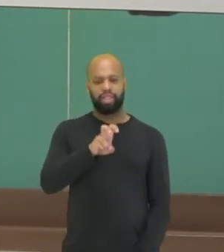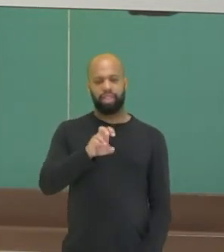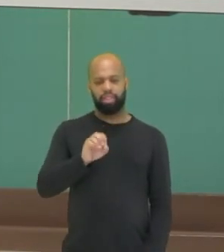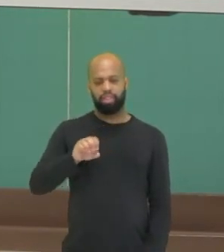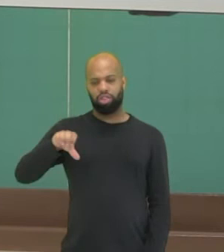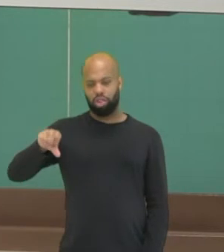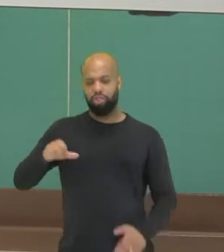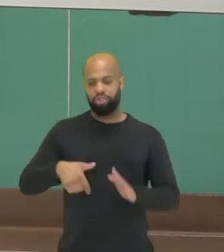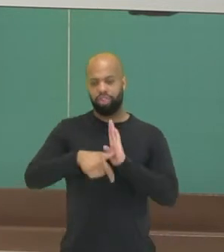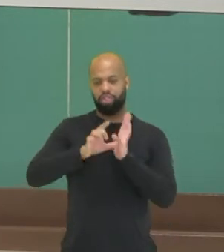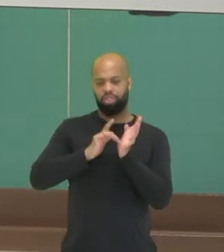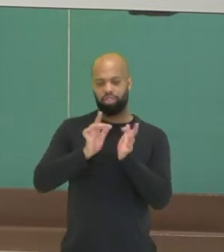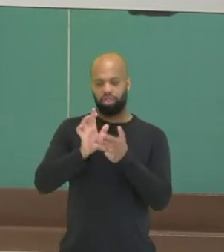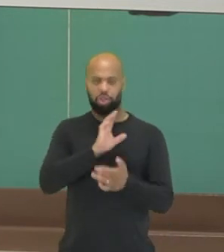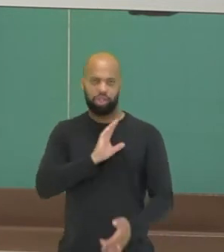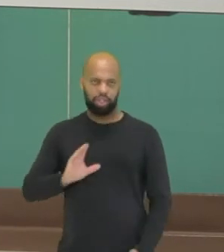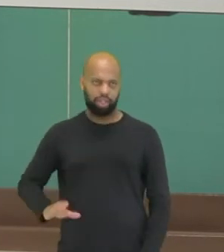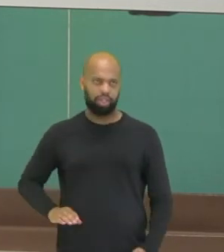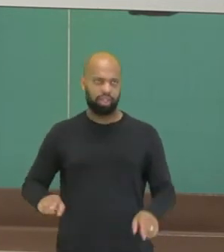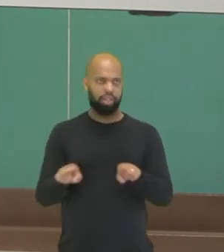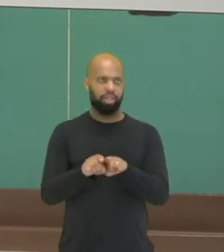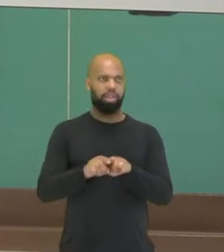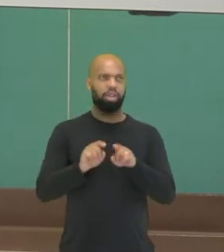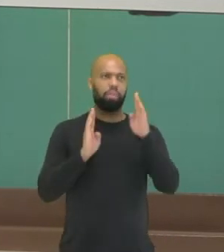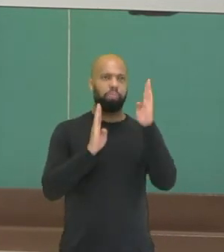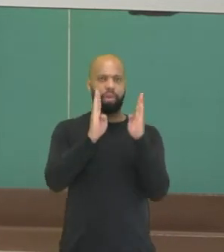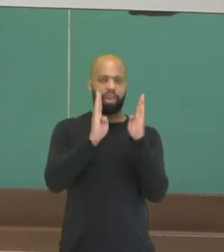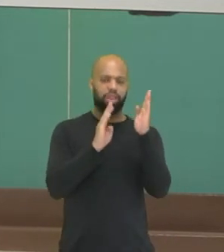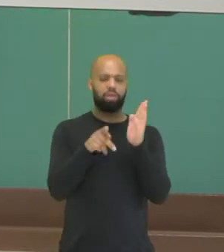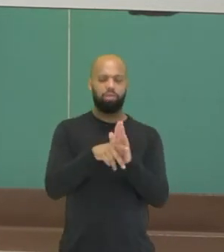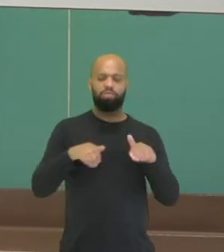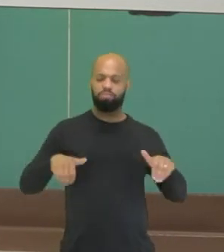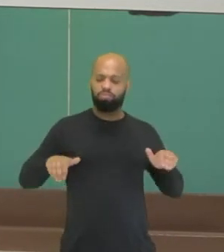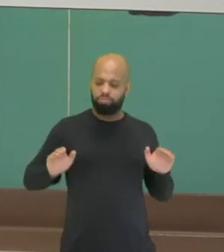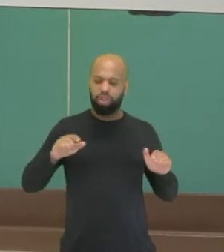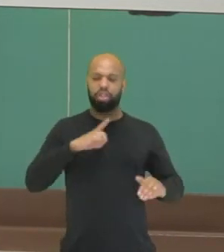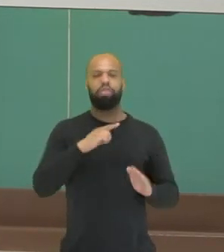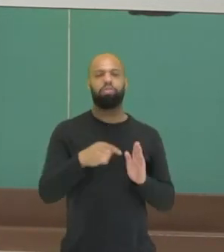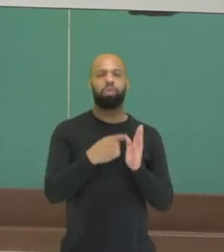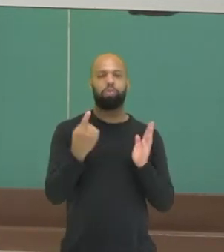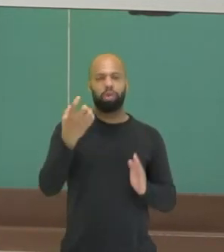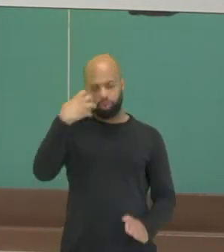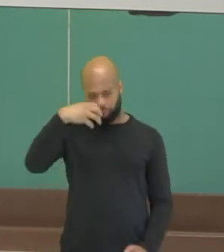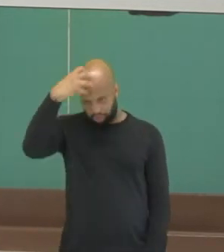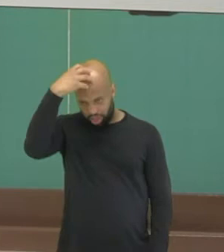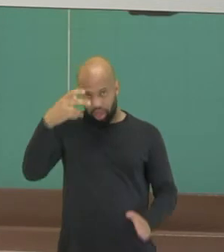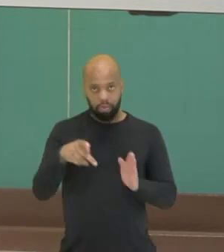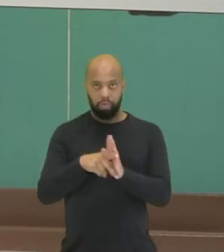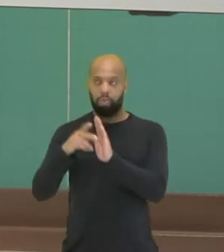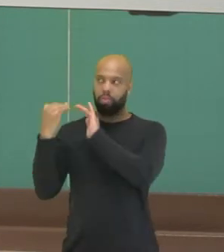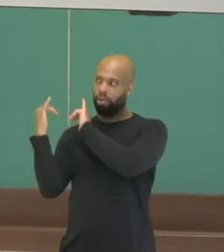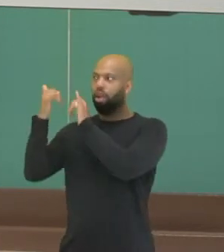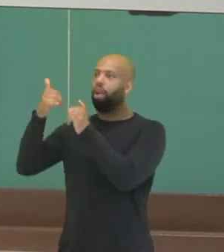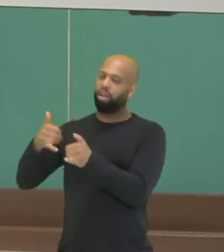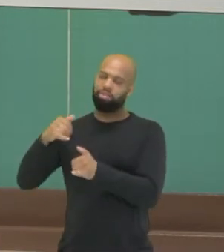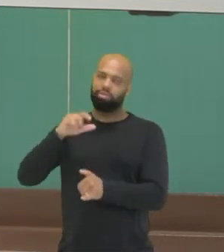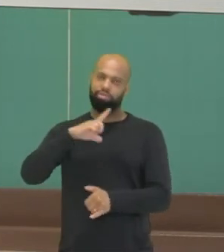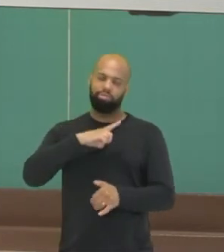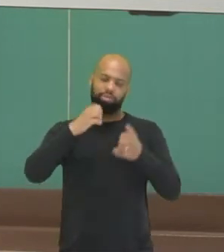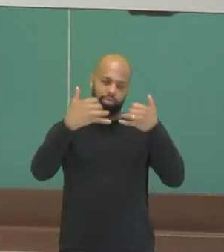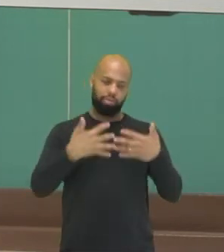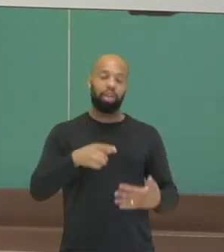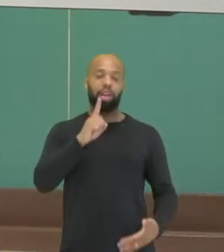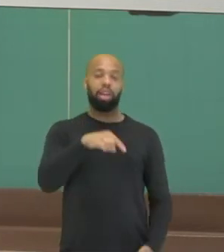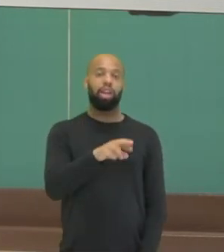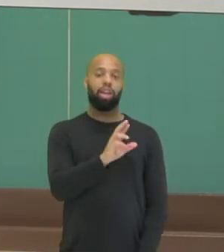de Cristo. Período lendário, ou período monárquico com o primeiro rei lendário, né? O Rômulo,